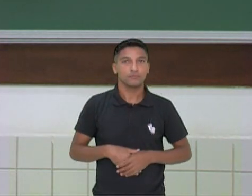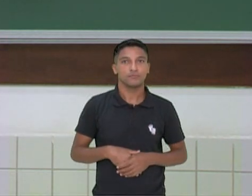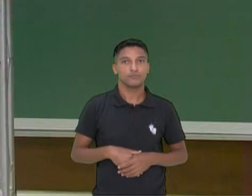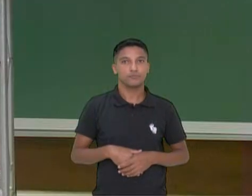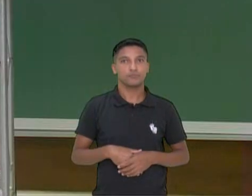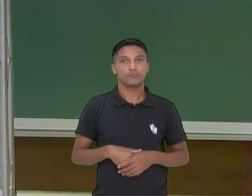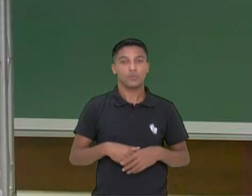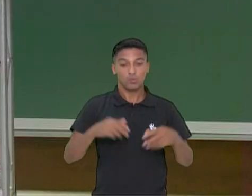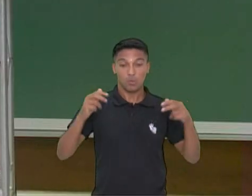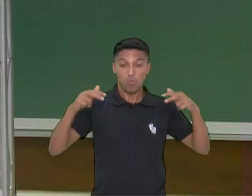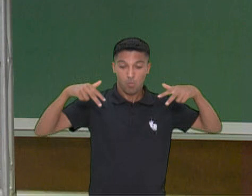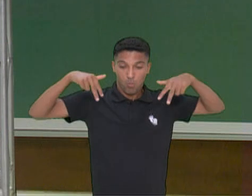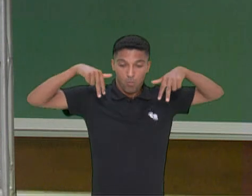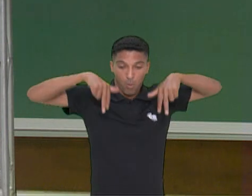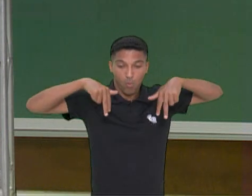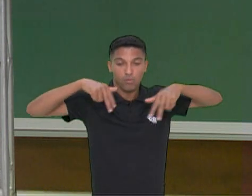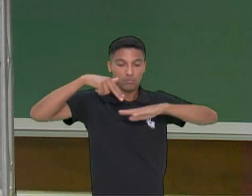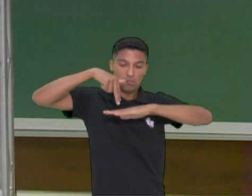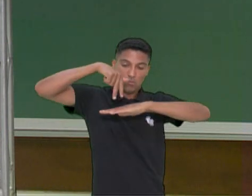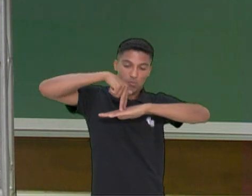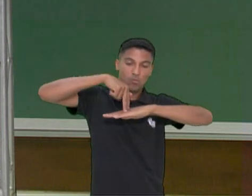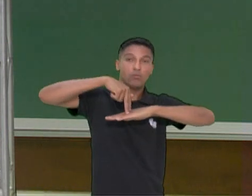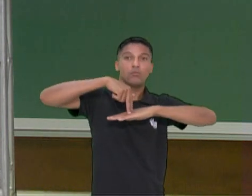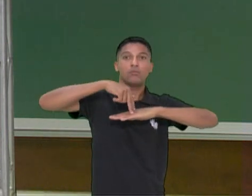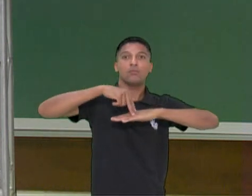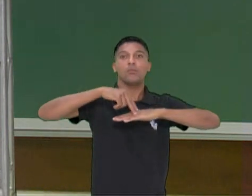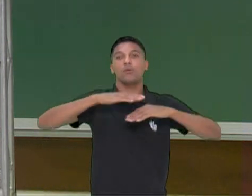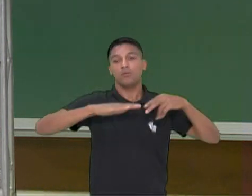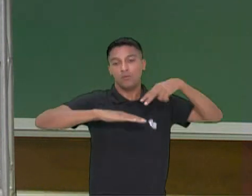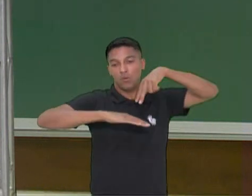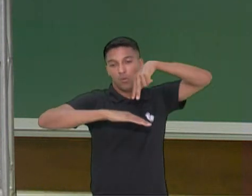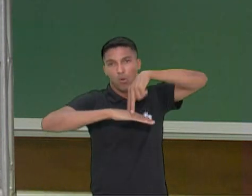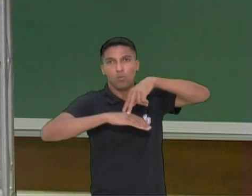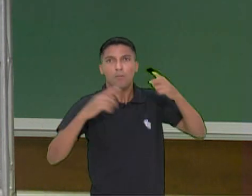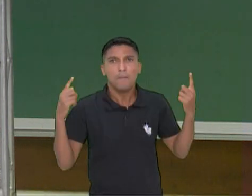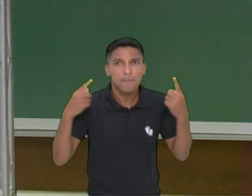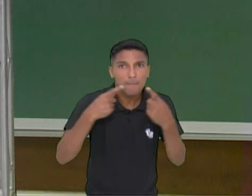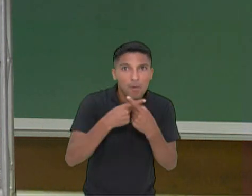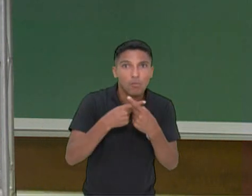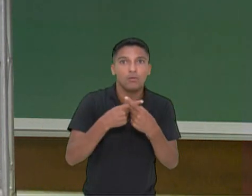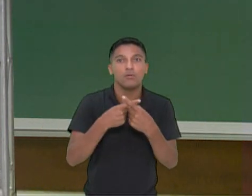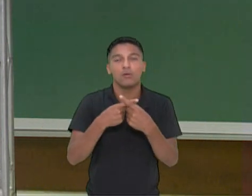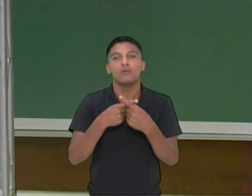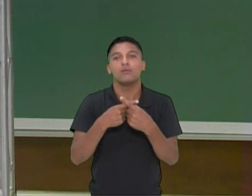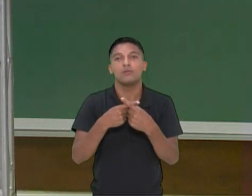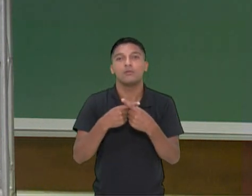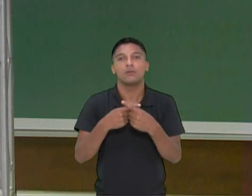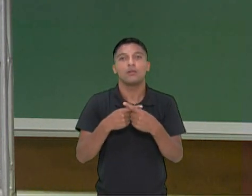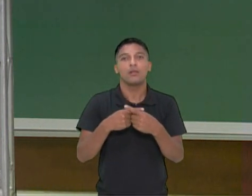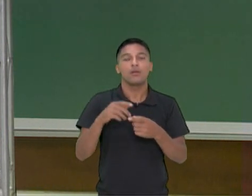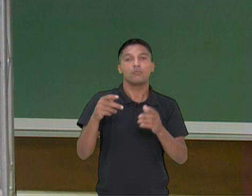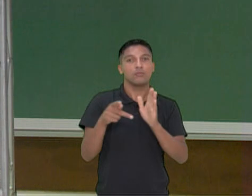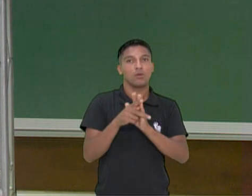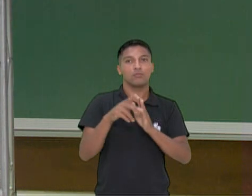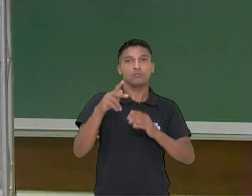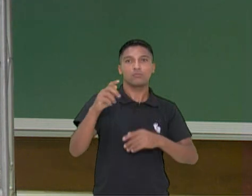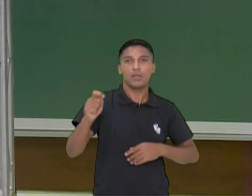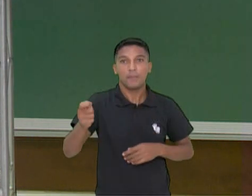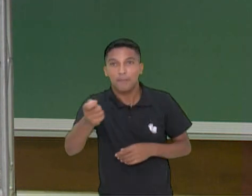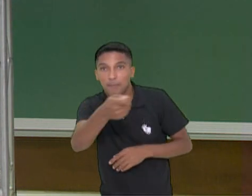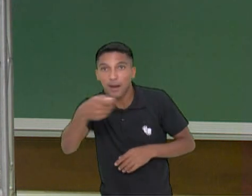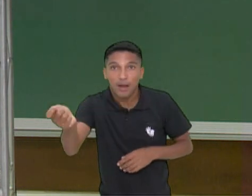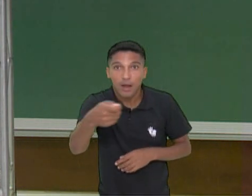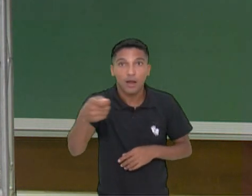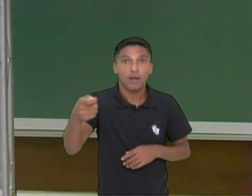viu né as três armas que compõem Hoje é a competição de esgrima que